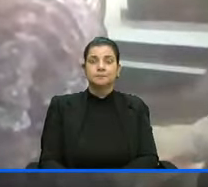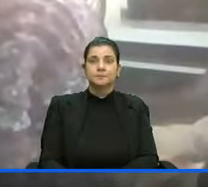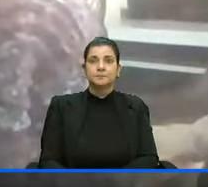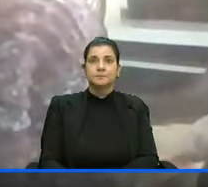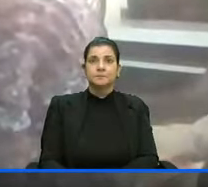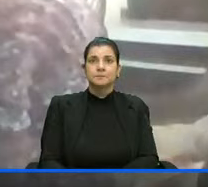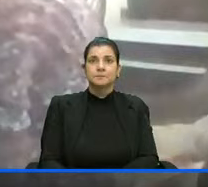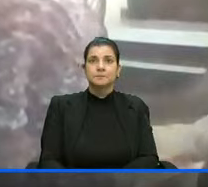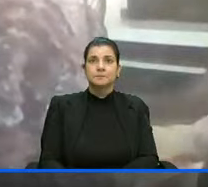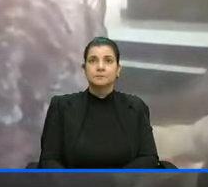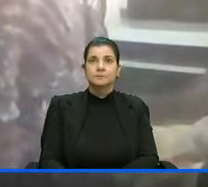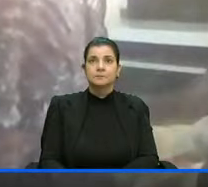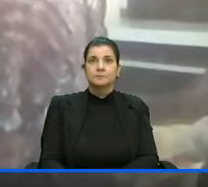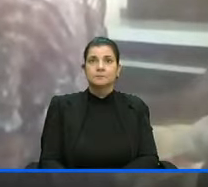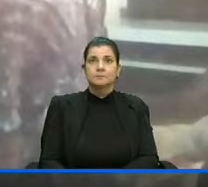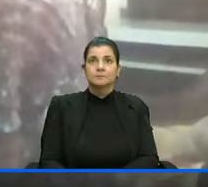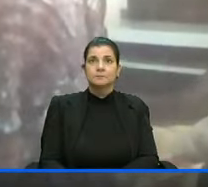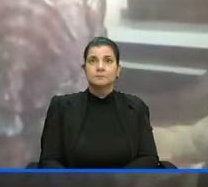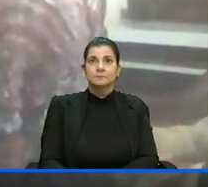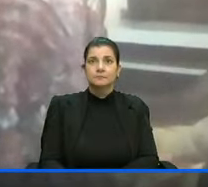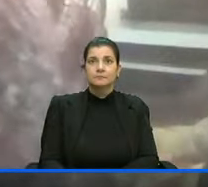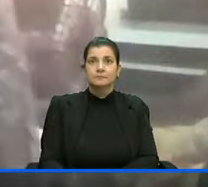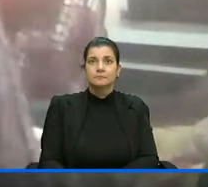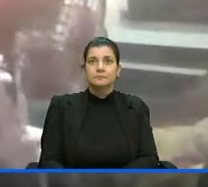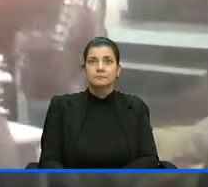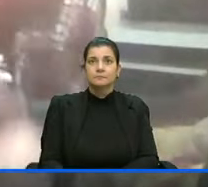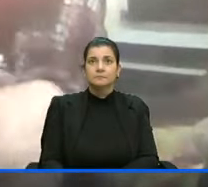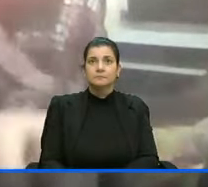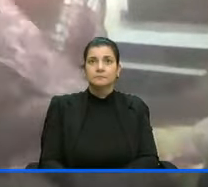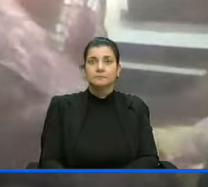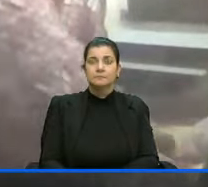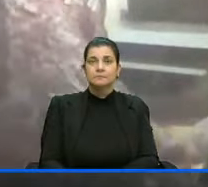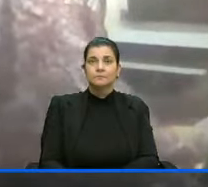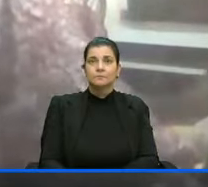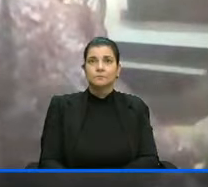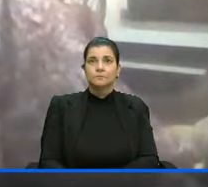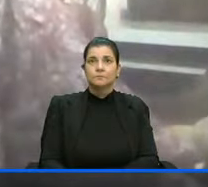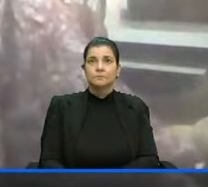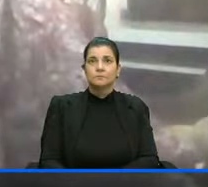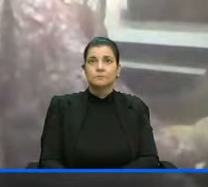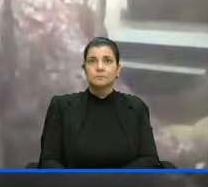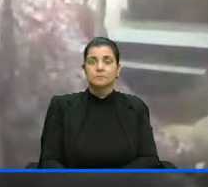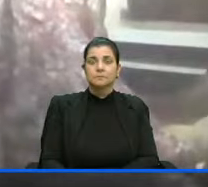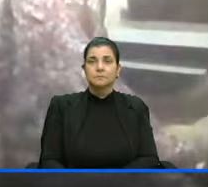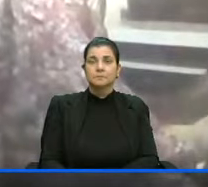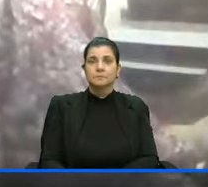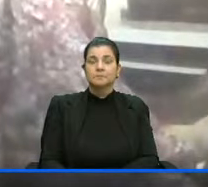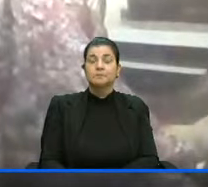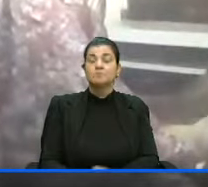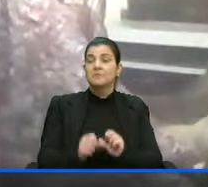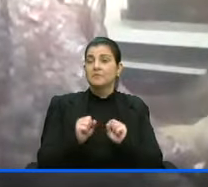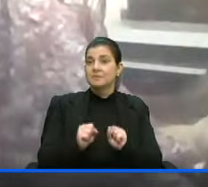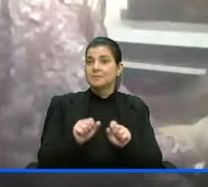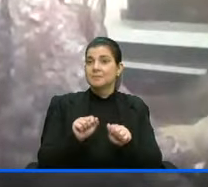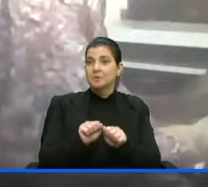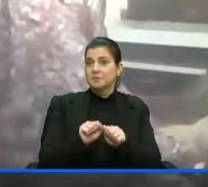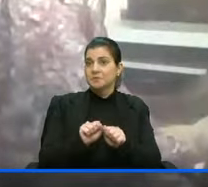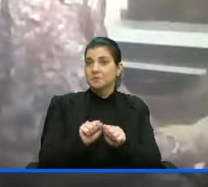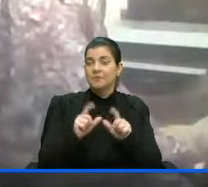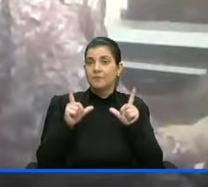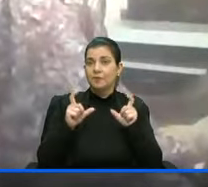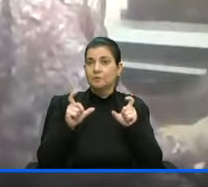que puderem, quiserem, né, que quiserem, a gente faz uma foto... E a gente, eu acho que o Tribunal